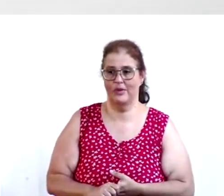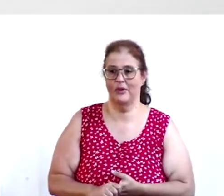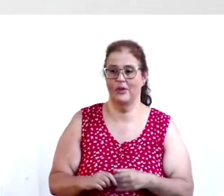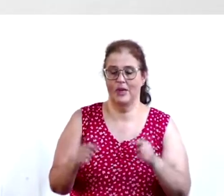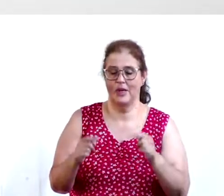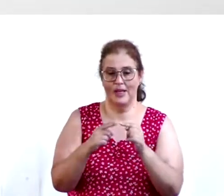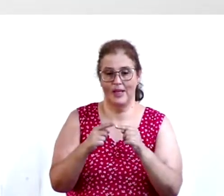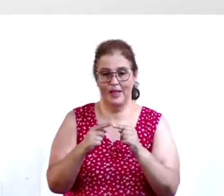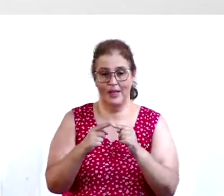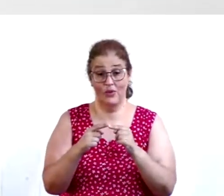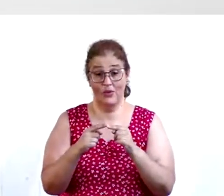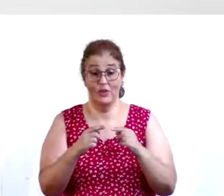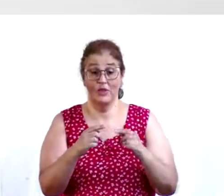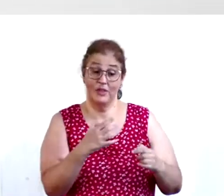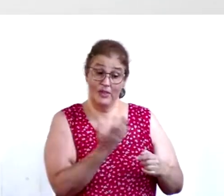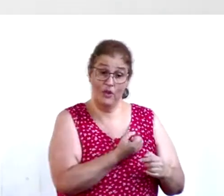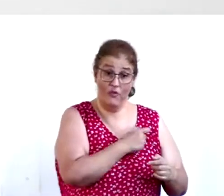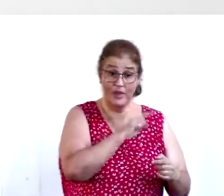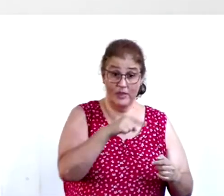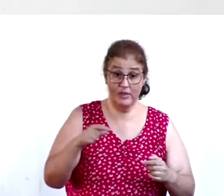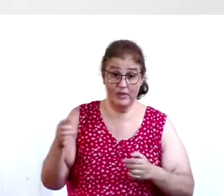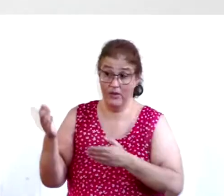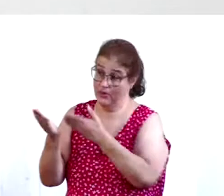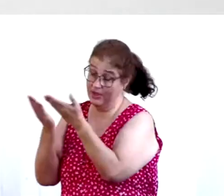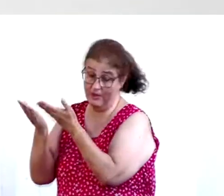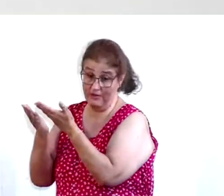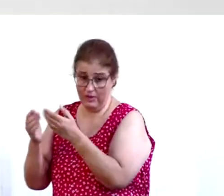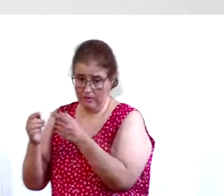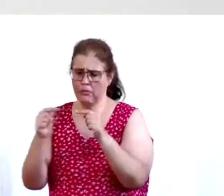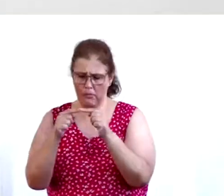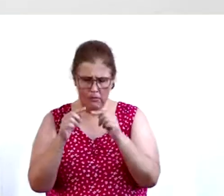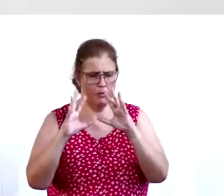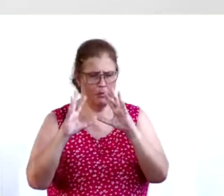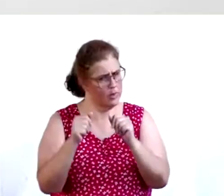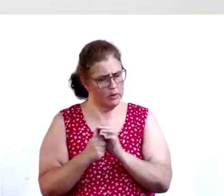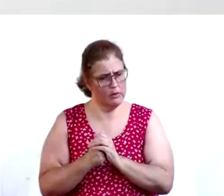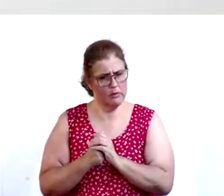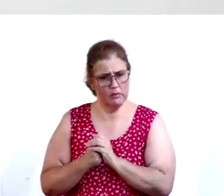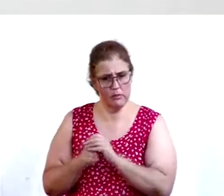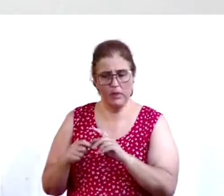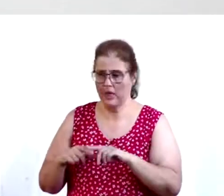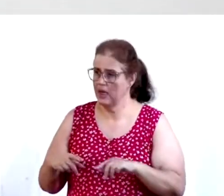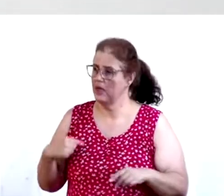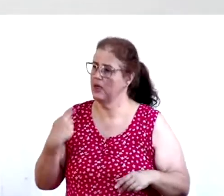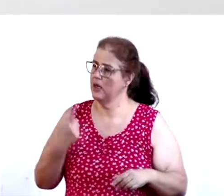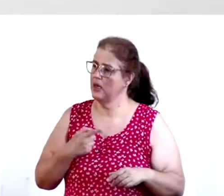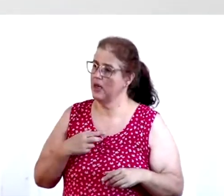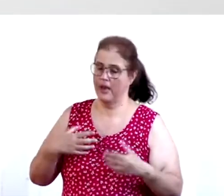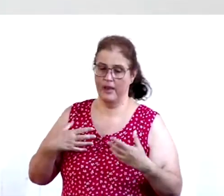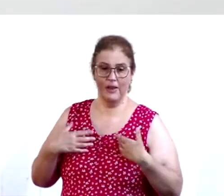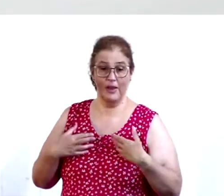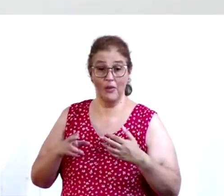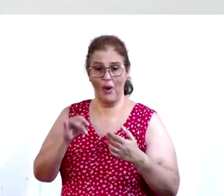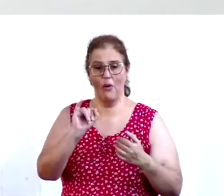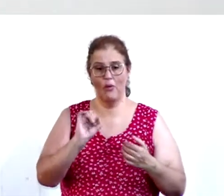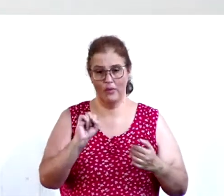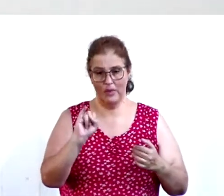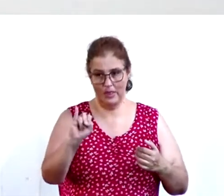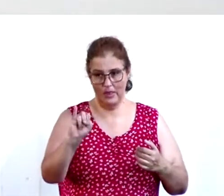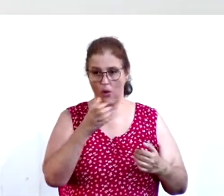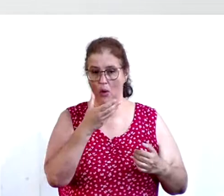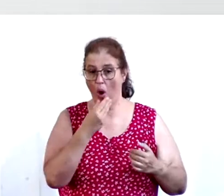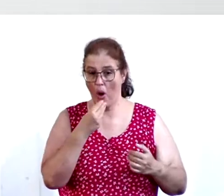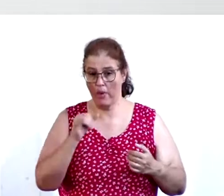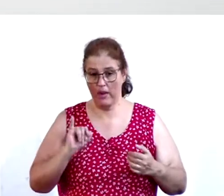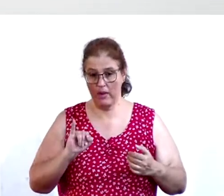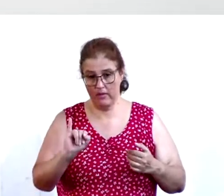tem toda a relação. Eis-me aqui, como disse Isaías, como disse Jeremias, como tantos outros, eis-me aqui. Ou, não,